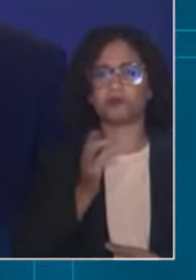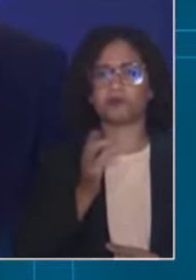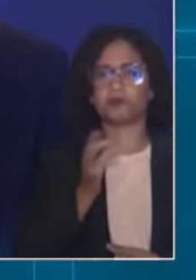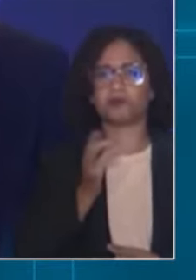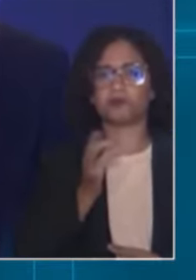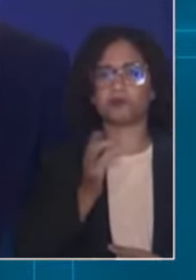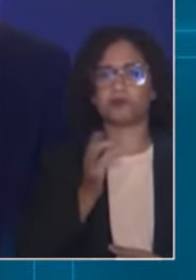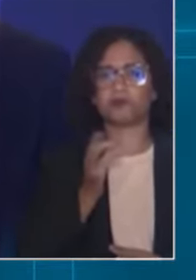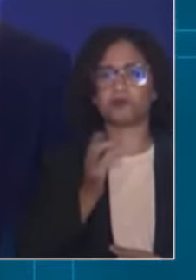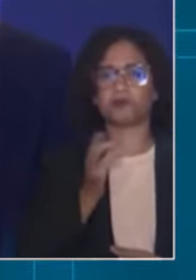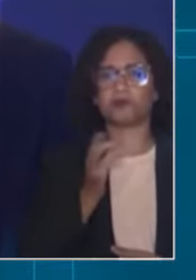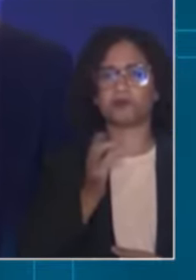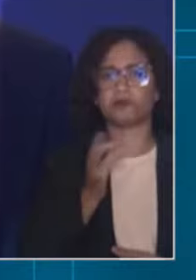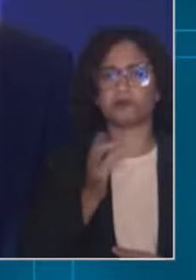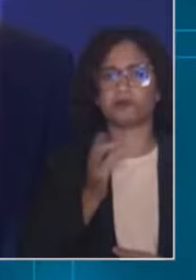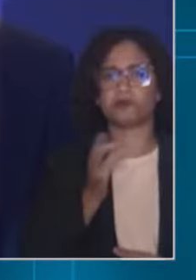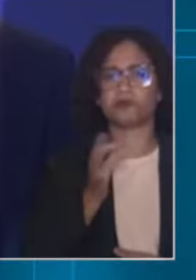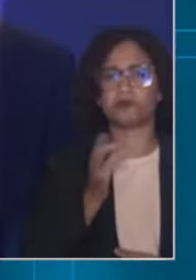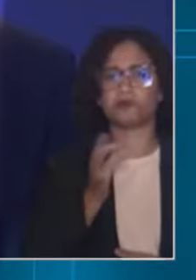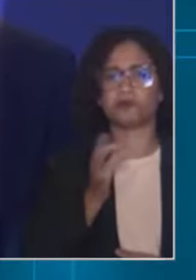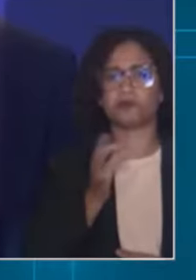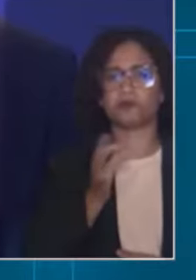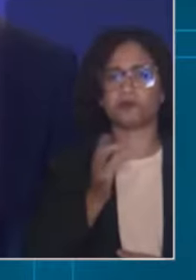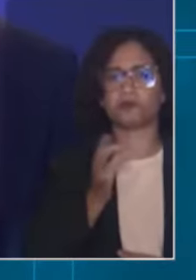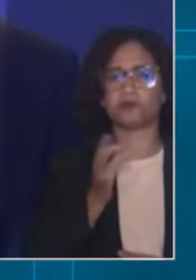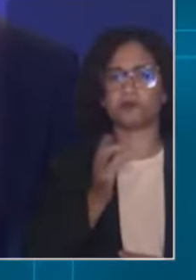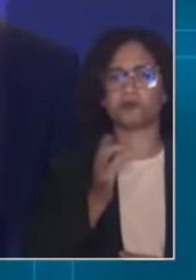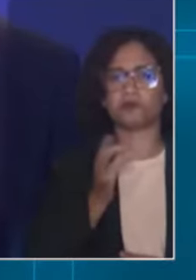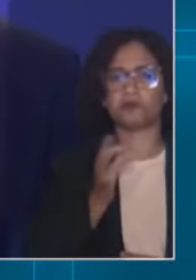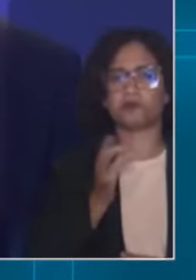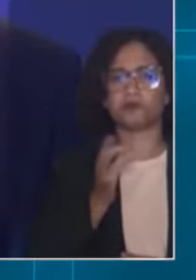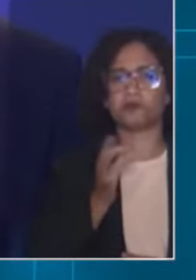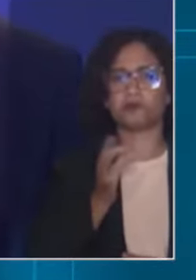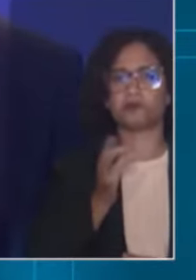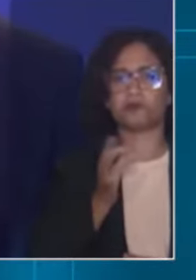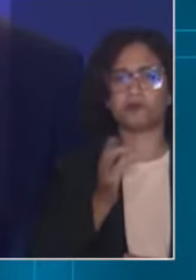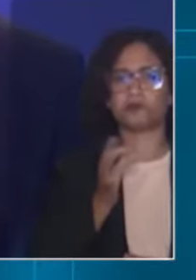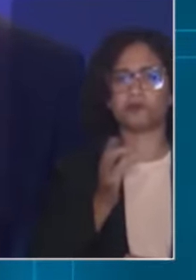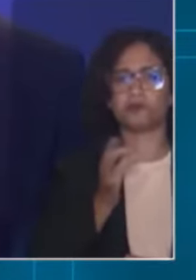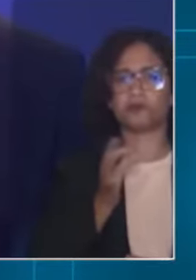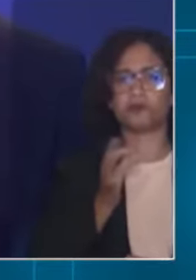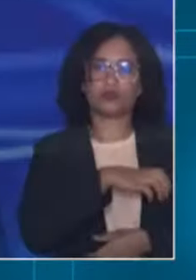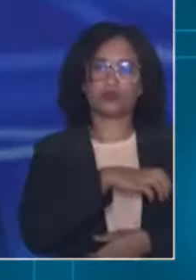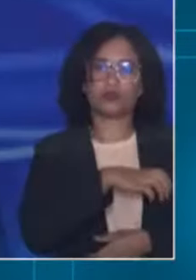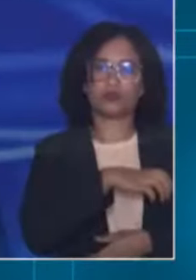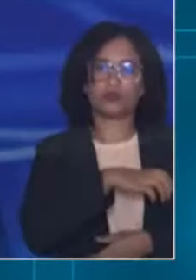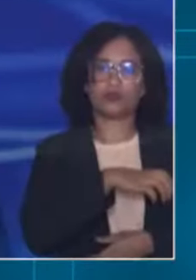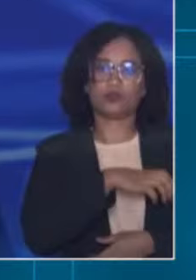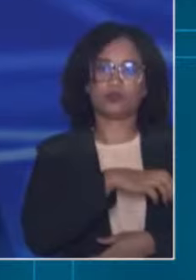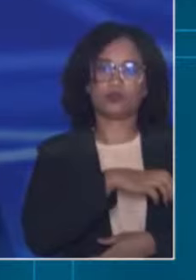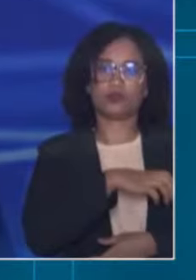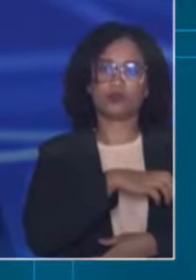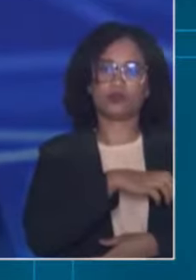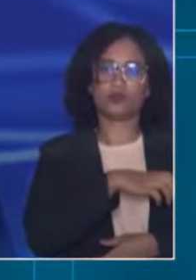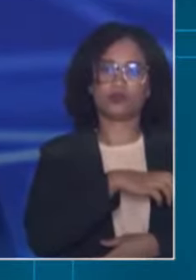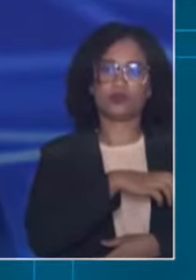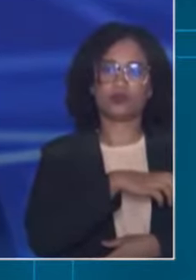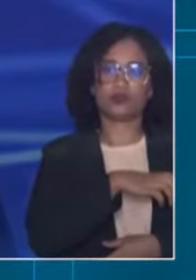reeleição, já tinha ultrapassado a marca de 60%, tinha tido 64%. Dessa vez, corre o risco dele ultrapassar a marca